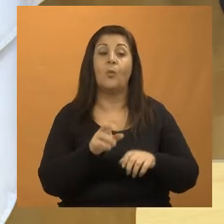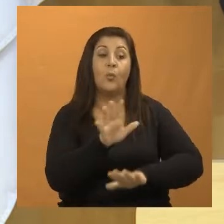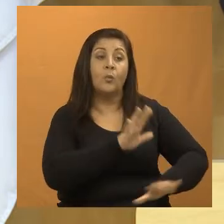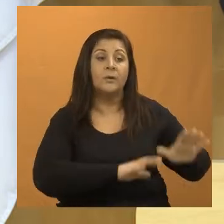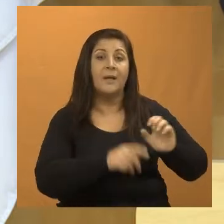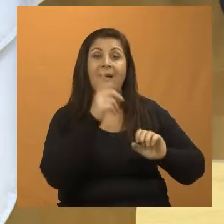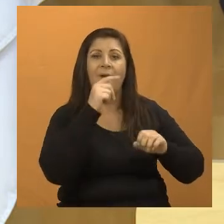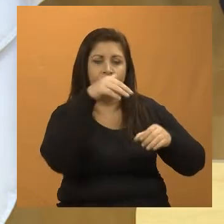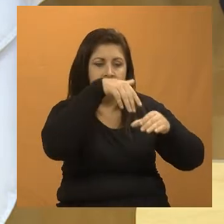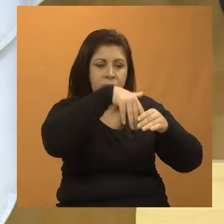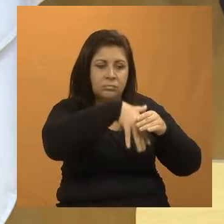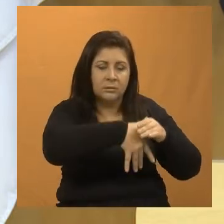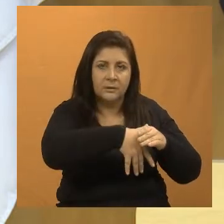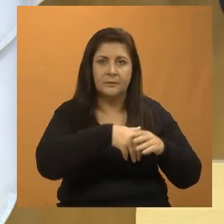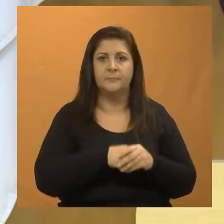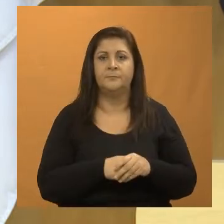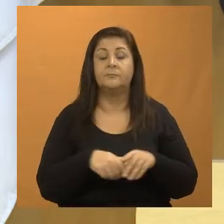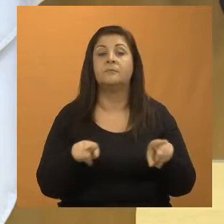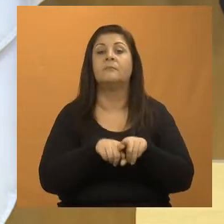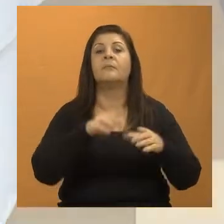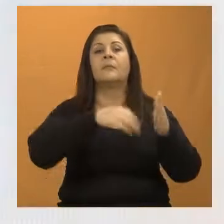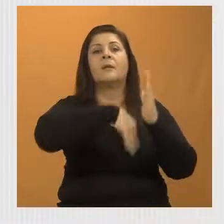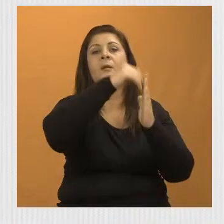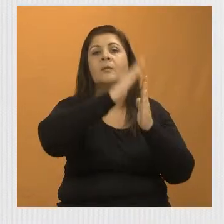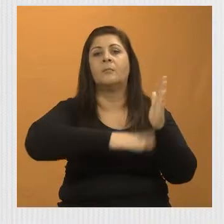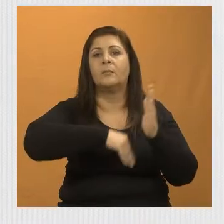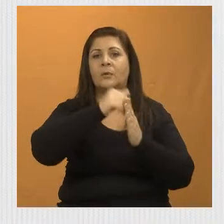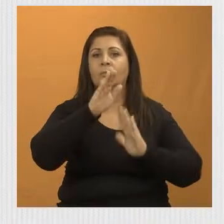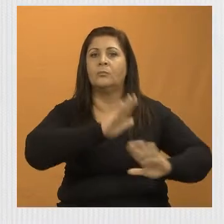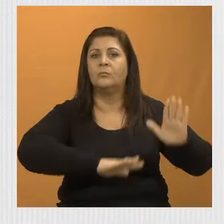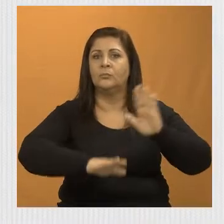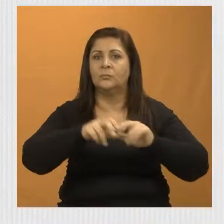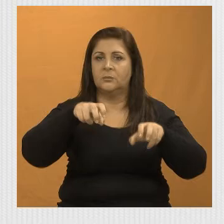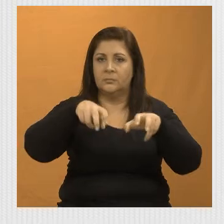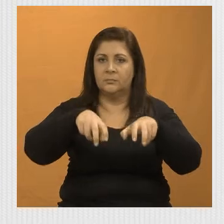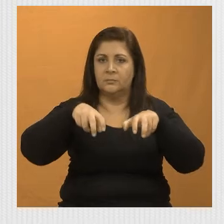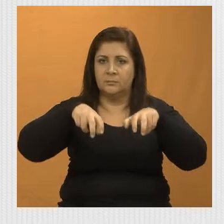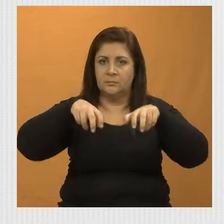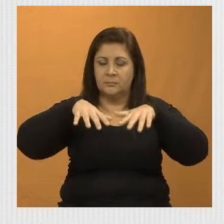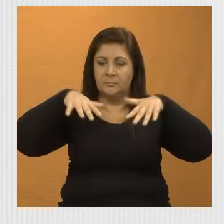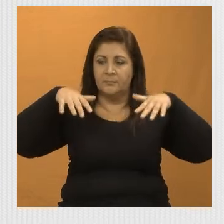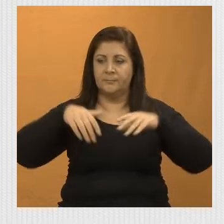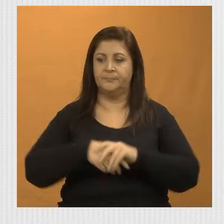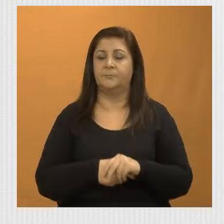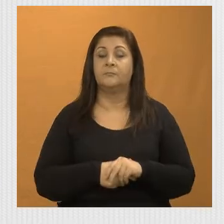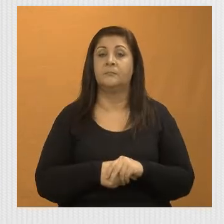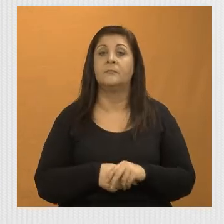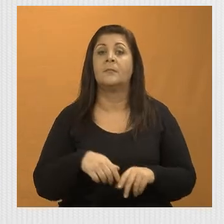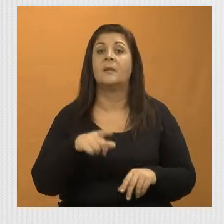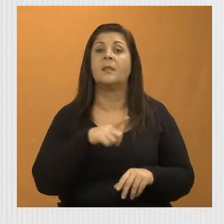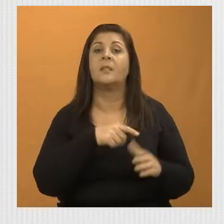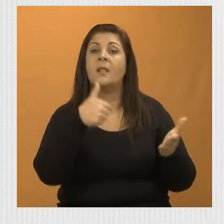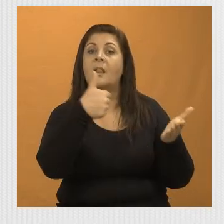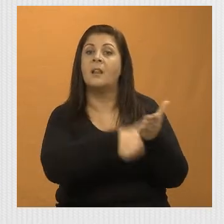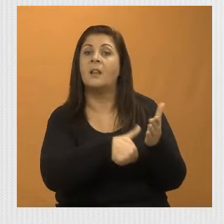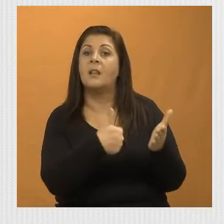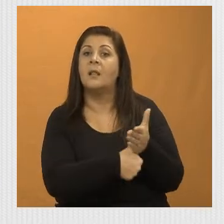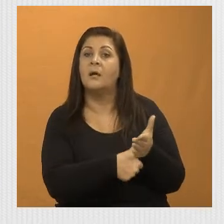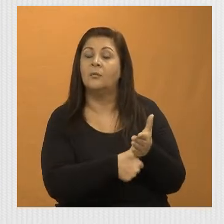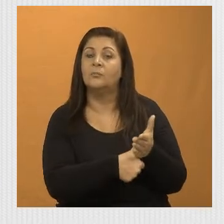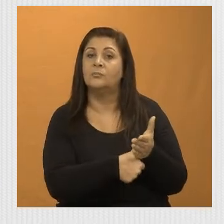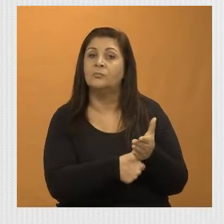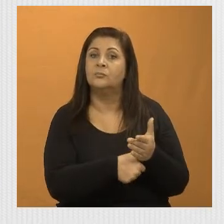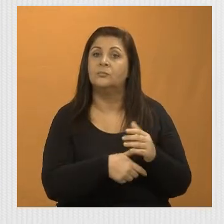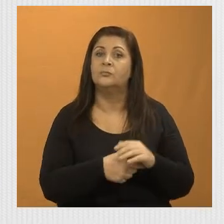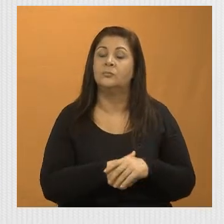infiltração, manutenção e pintura da arquibancada, emissão do laudo com ART do profissional especializado